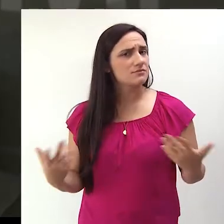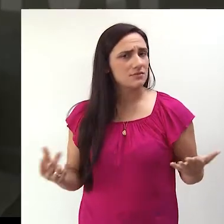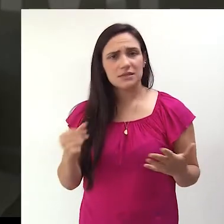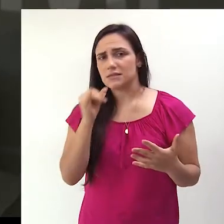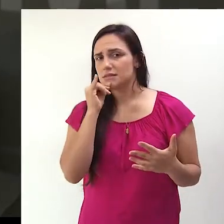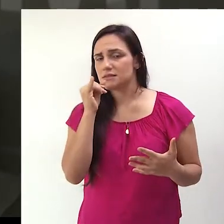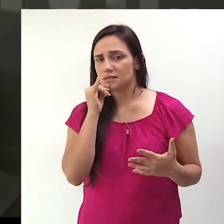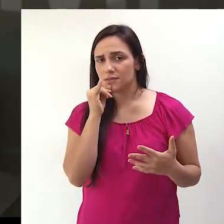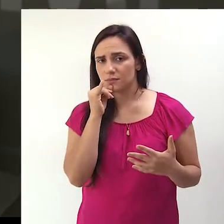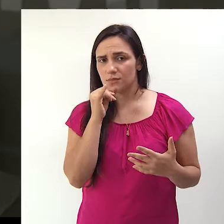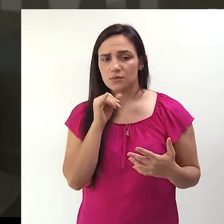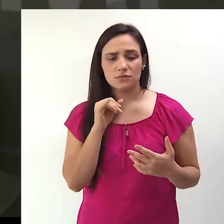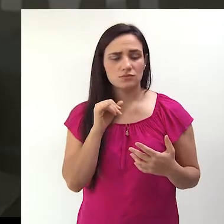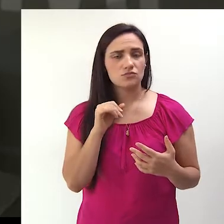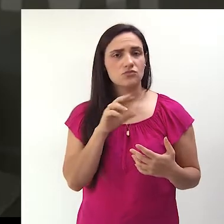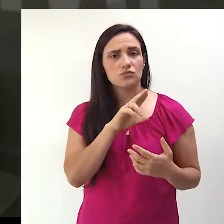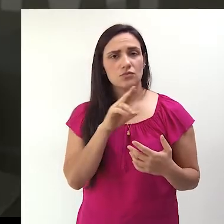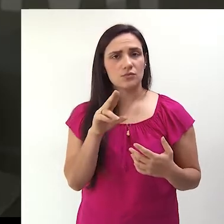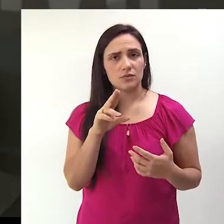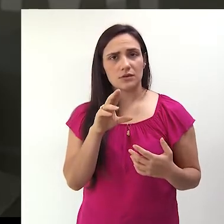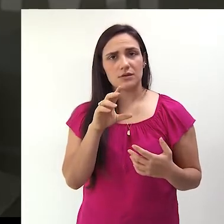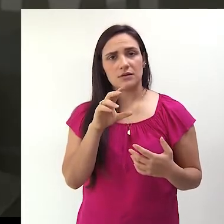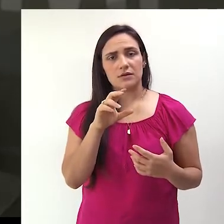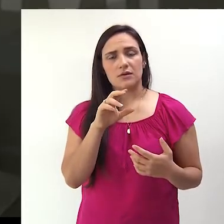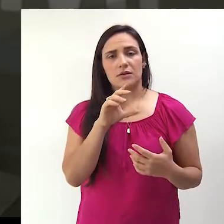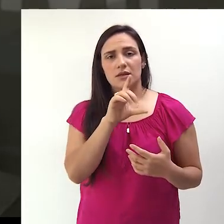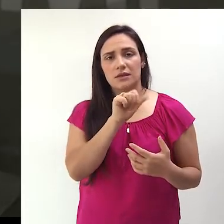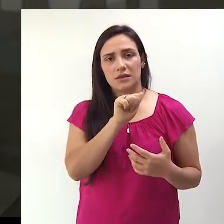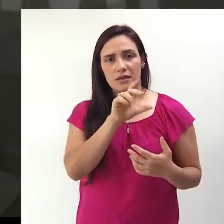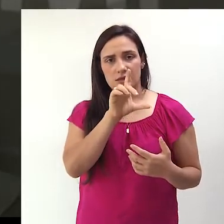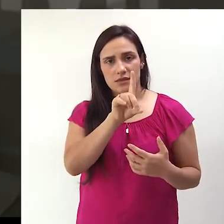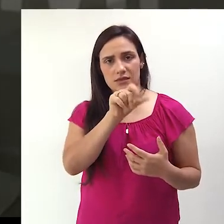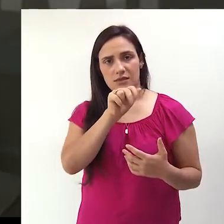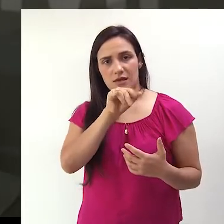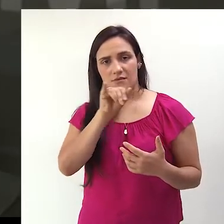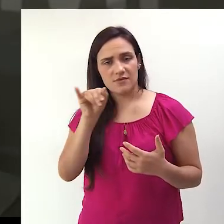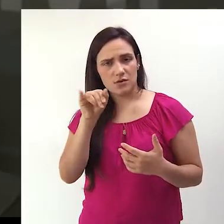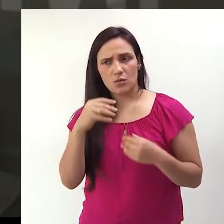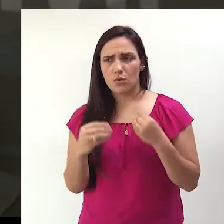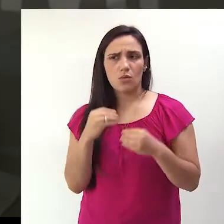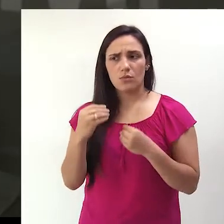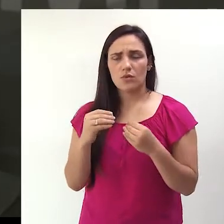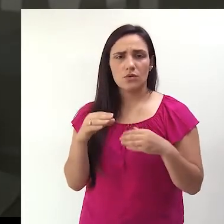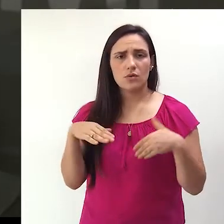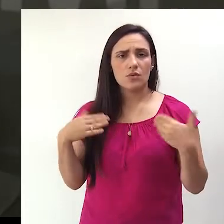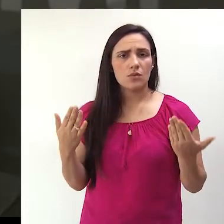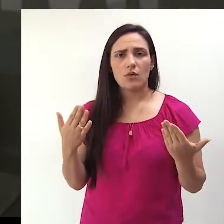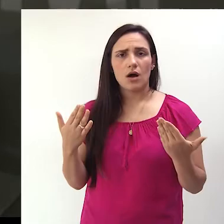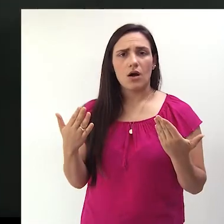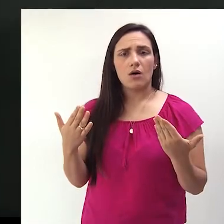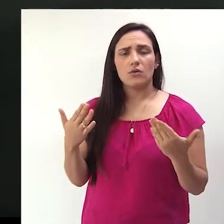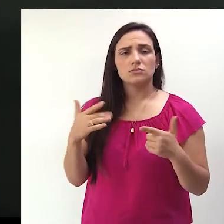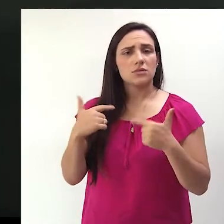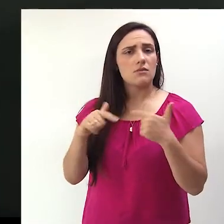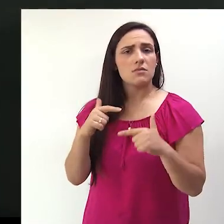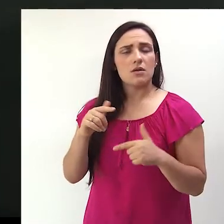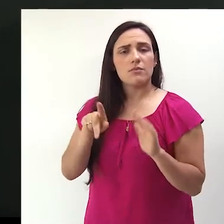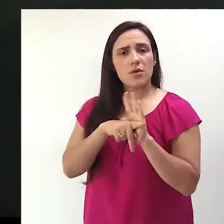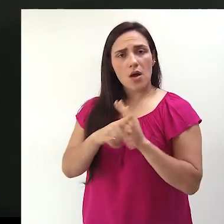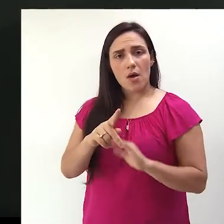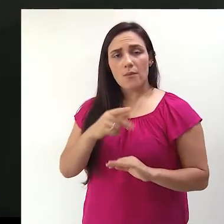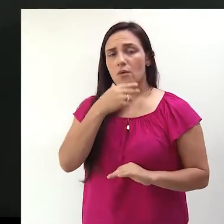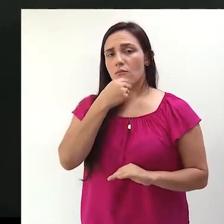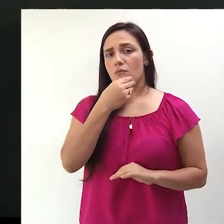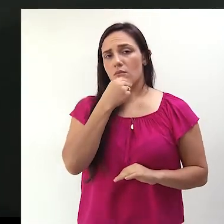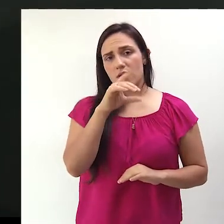senhor Idamir. O senhor poderia nos contar como que foi o trabalho com o senhor Idamir lá na fazenda dele? Então, nós